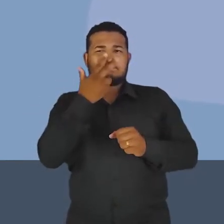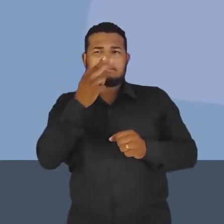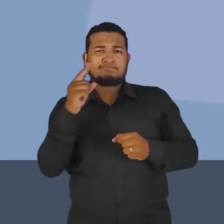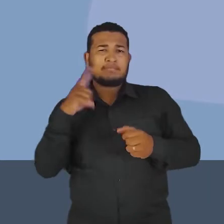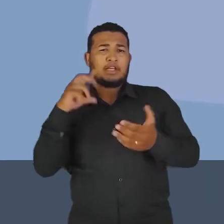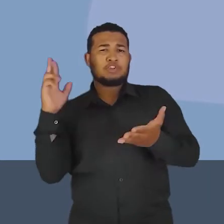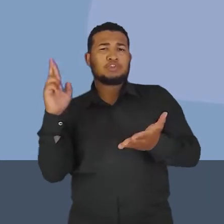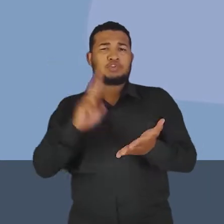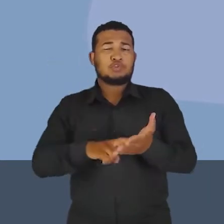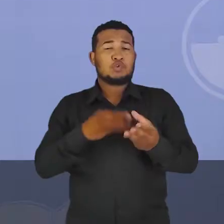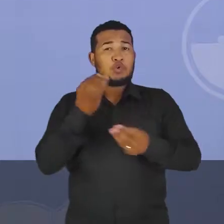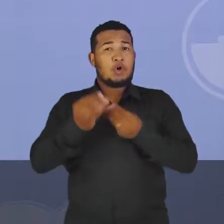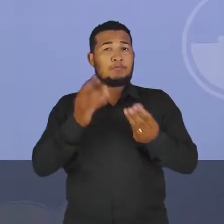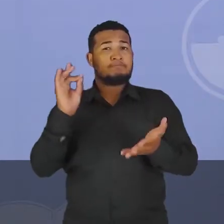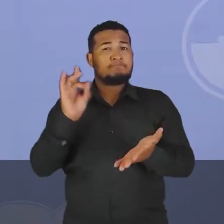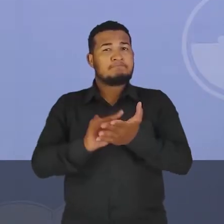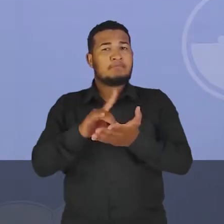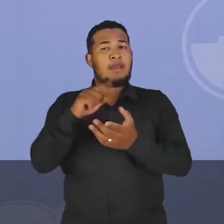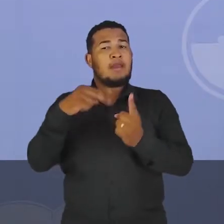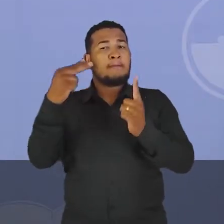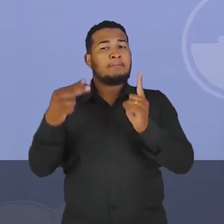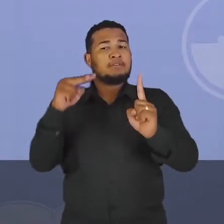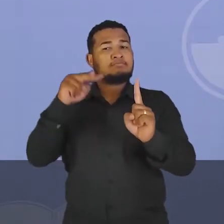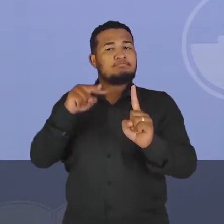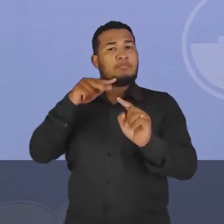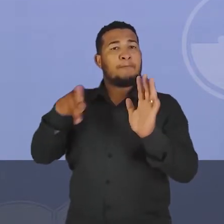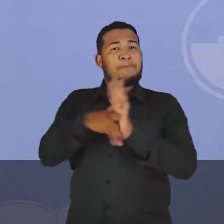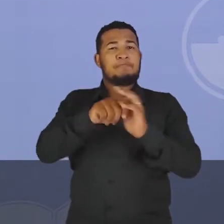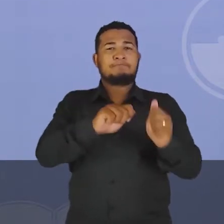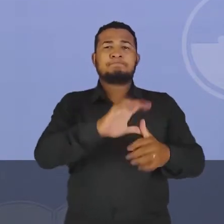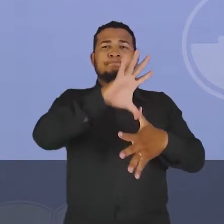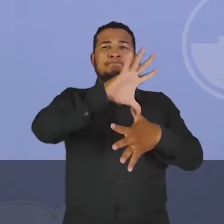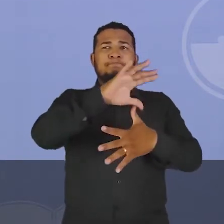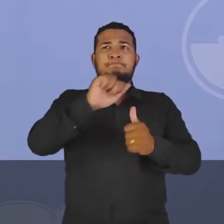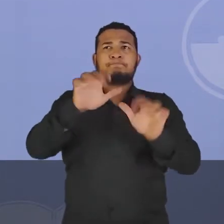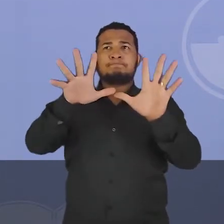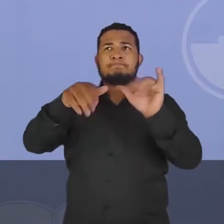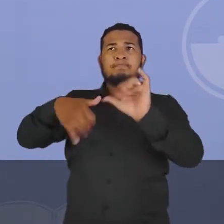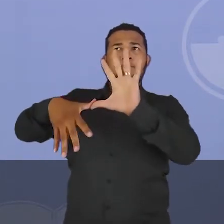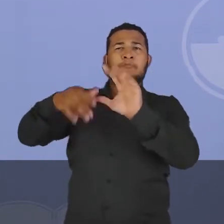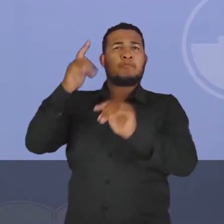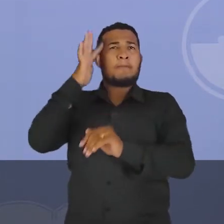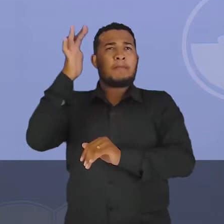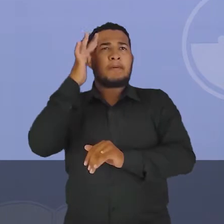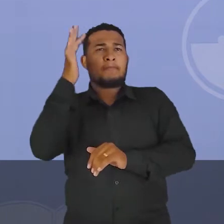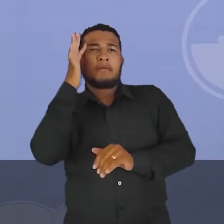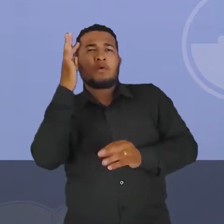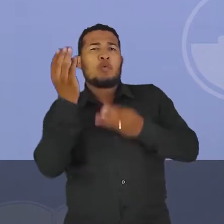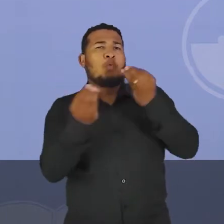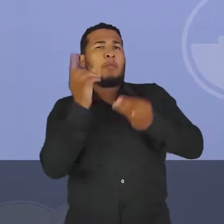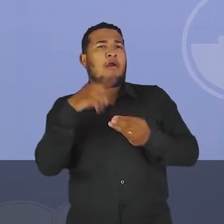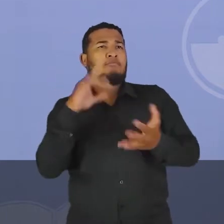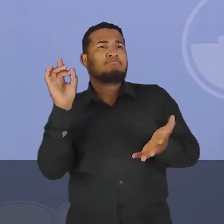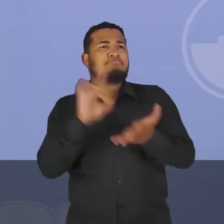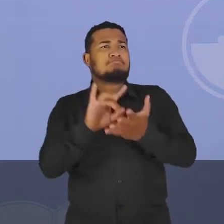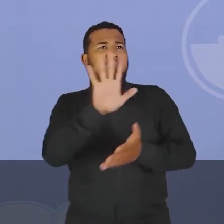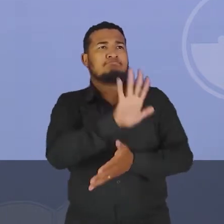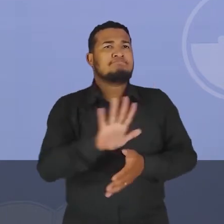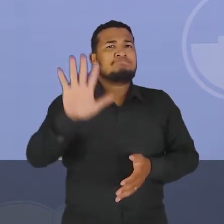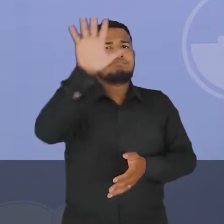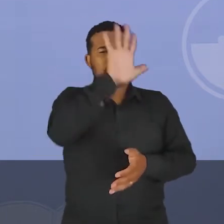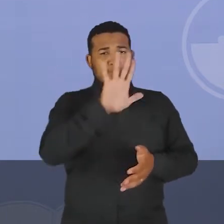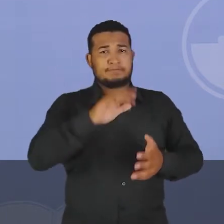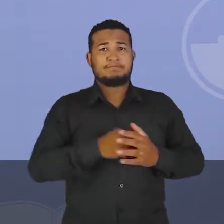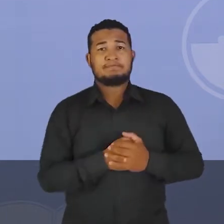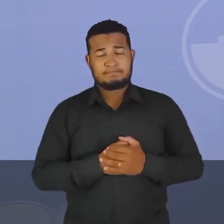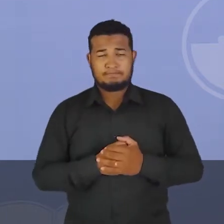registro de como era a visão do mapa, como que eles imaginavam, como que eles construíam essa territorialidade.